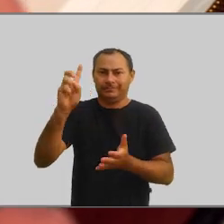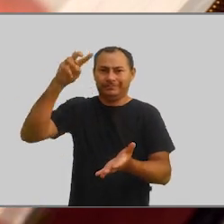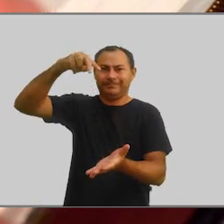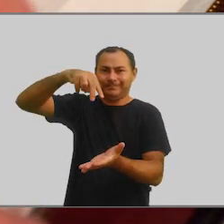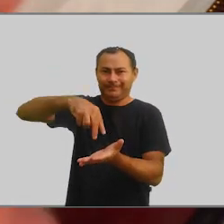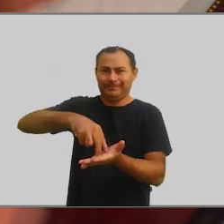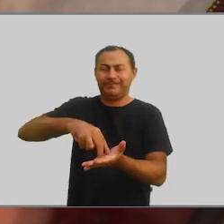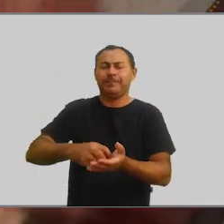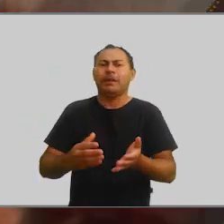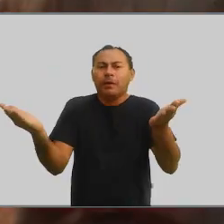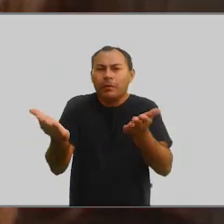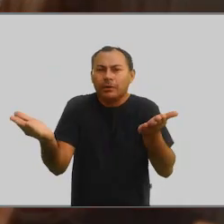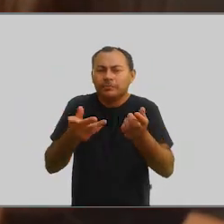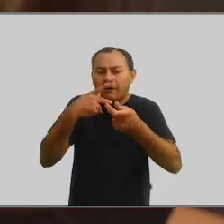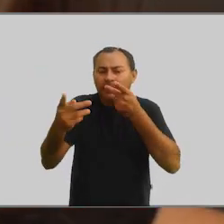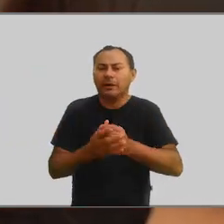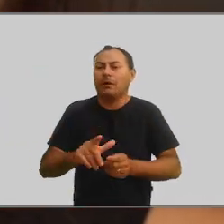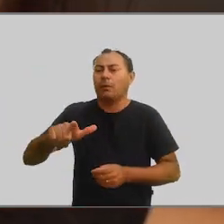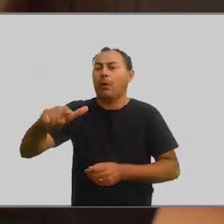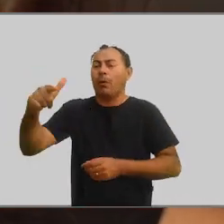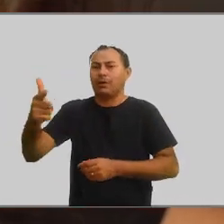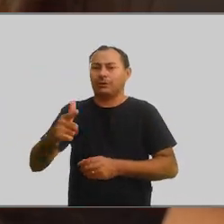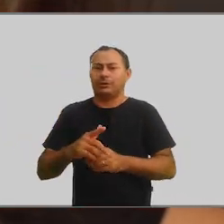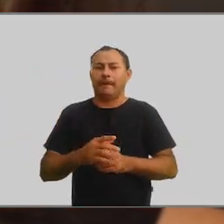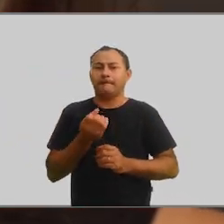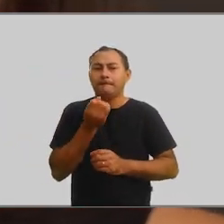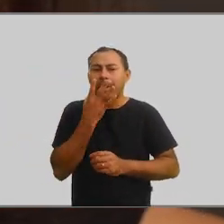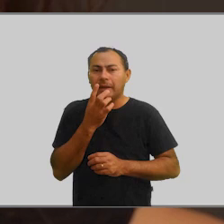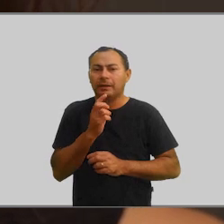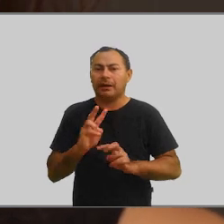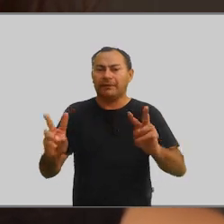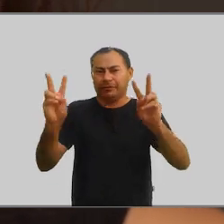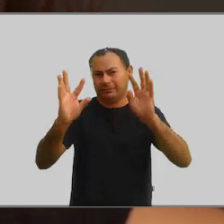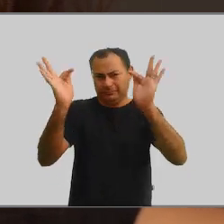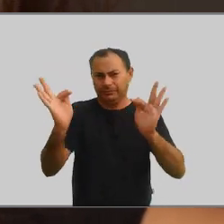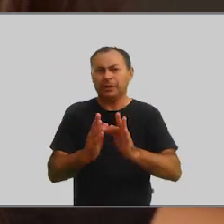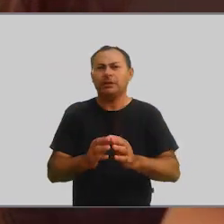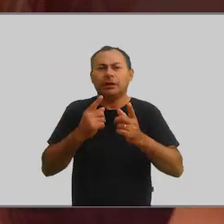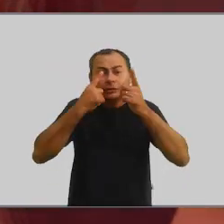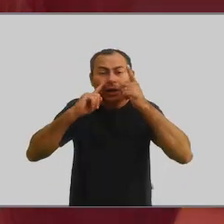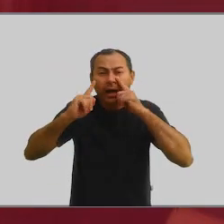sua participação. Hoje vamos falar sobre outra bem-aventurança. Chorar.